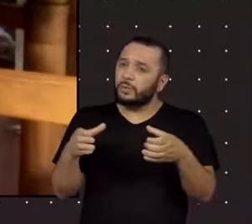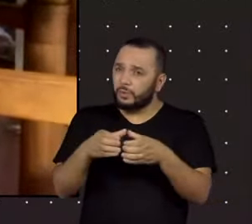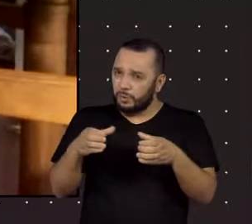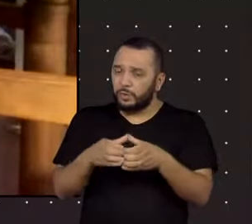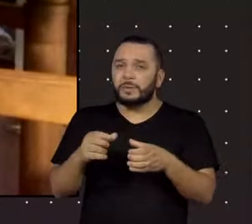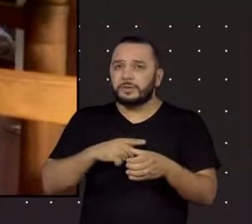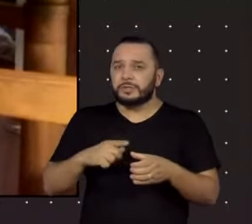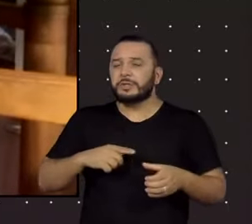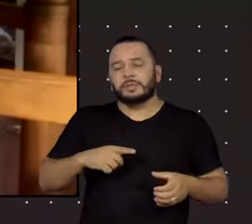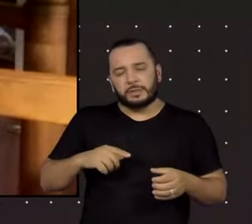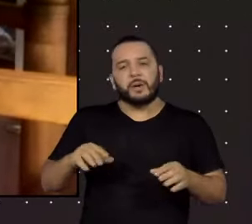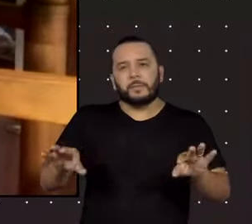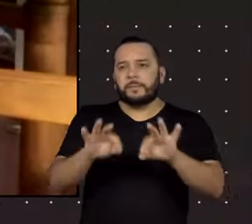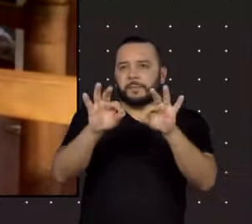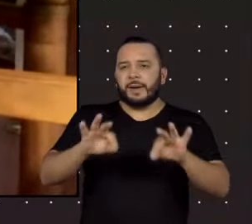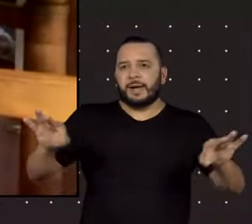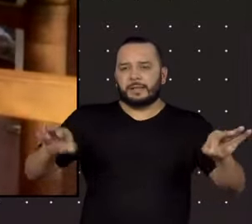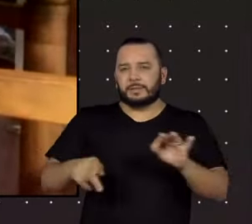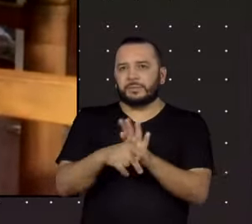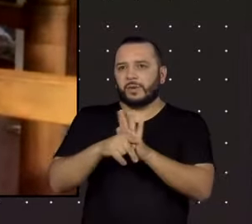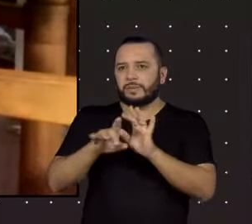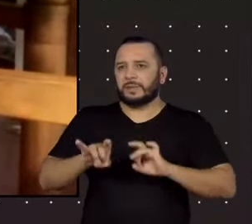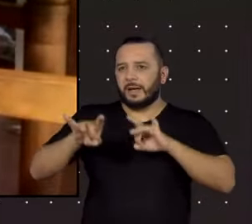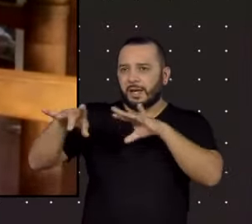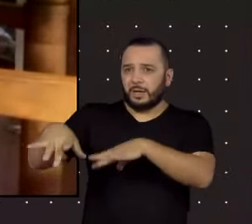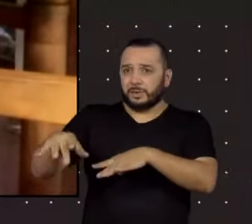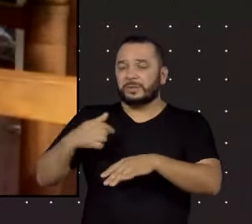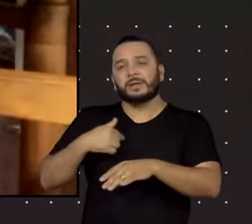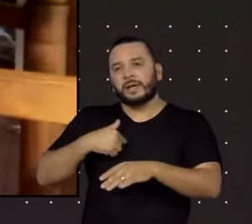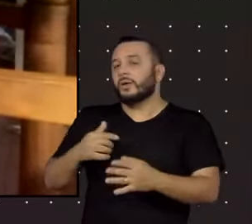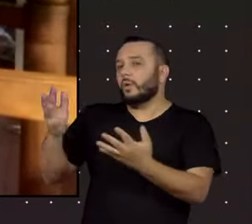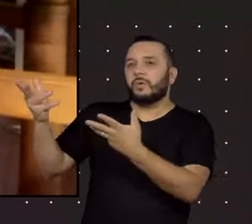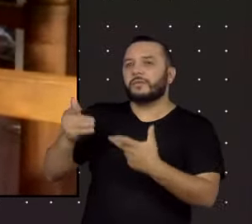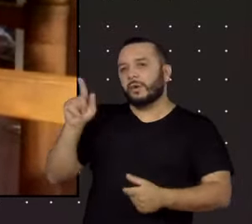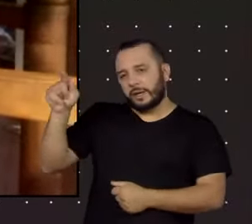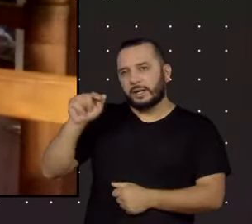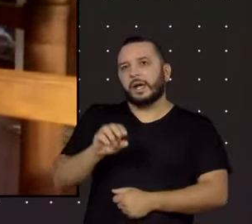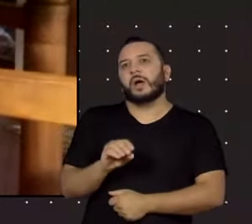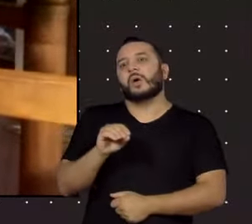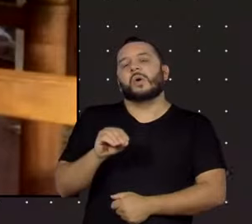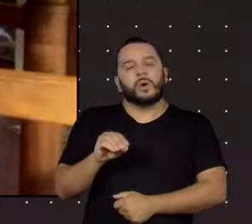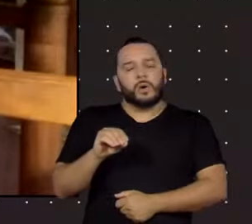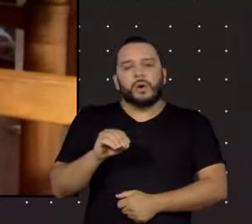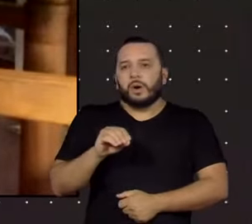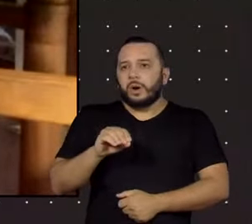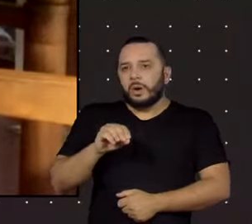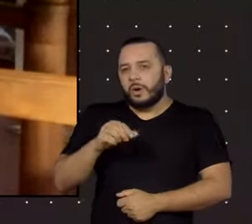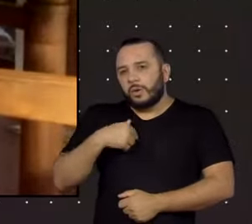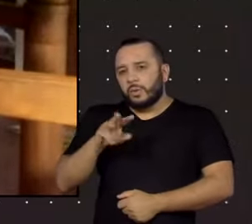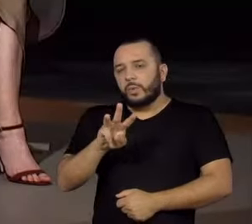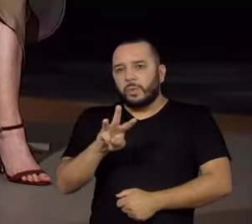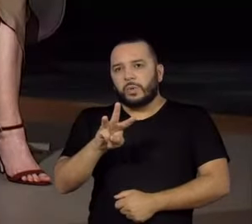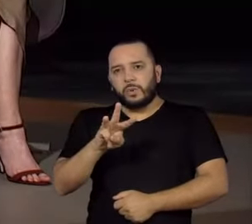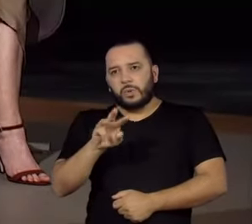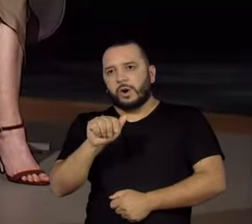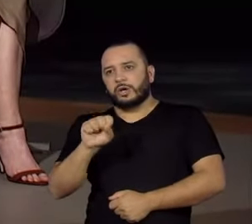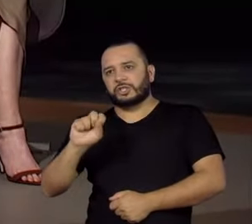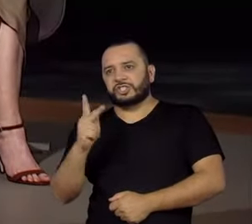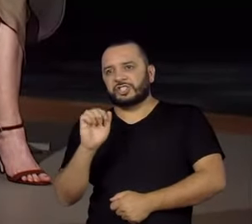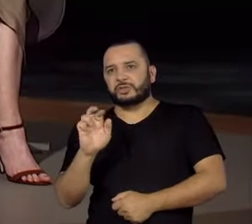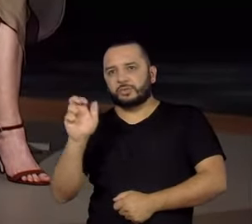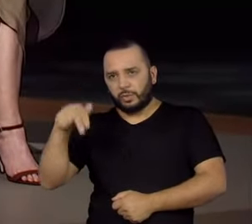por um maestro austríaco que foi trazido ao Brasil pelo Washington Luiz, pelo presidente, para formar um quarteto de cordas de nível internacional em São Paulo. Chamava-se